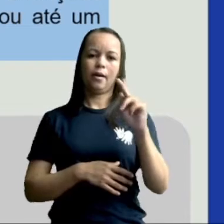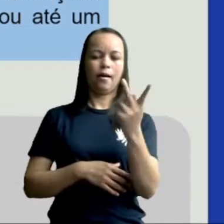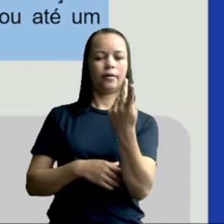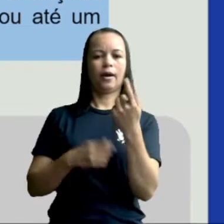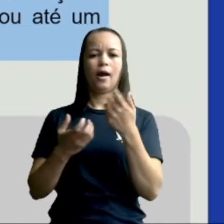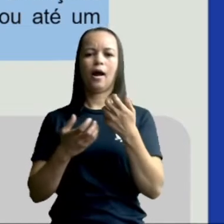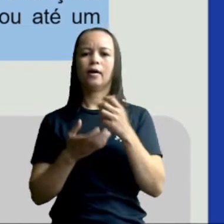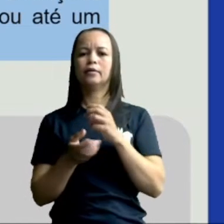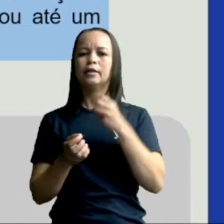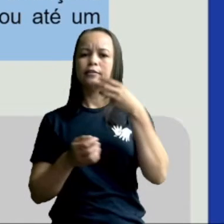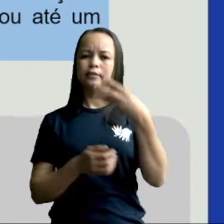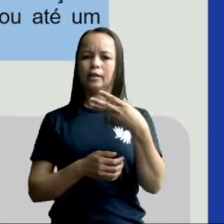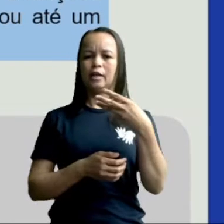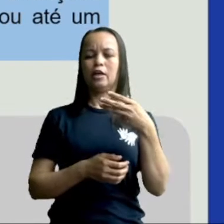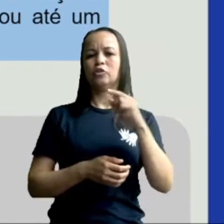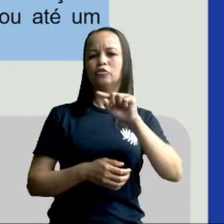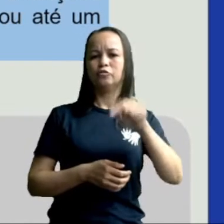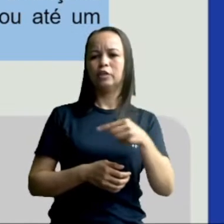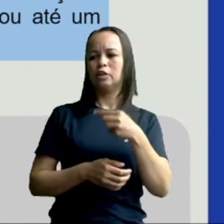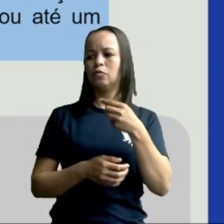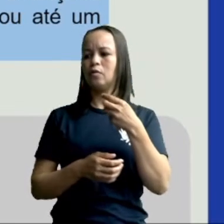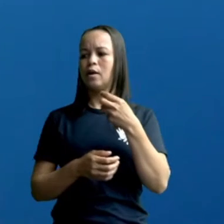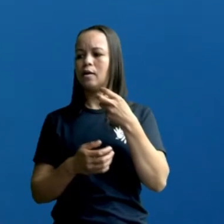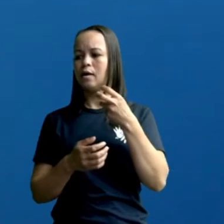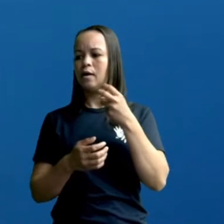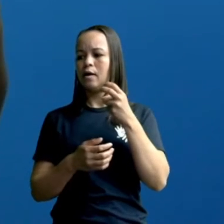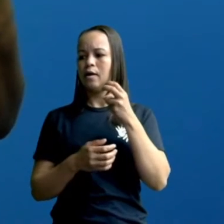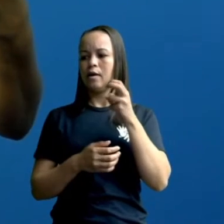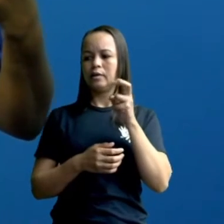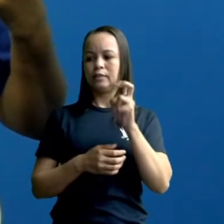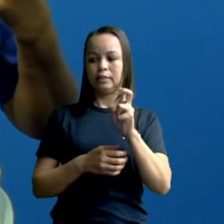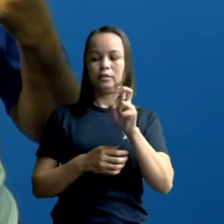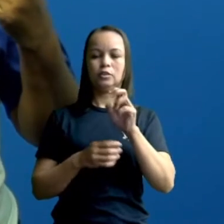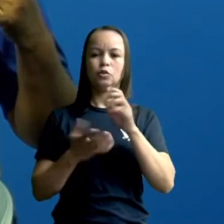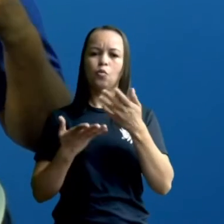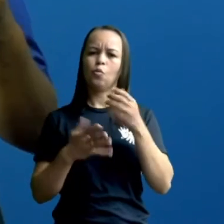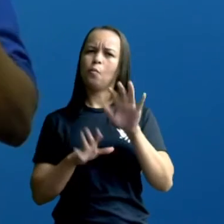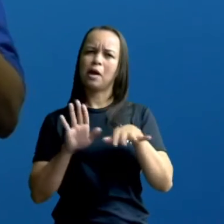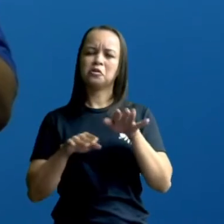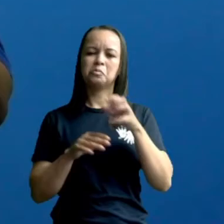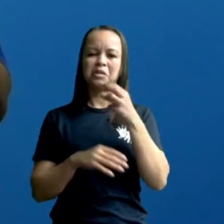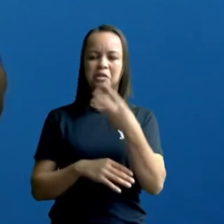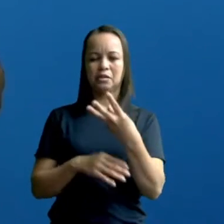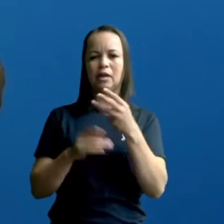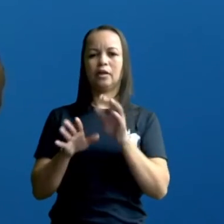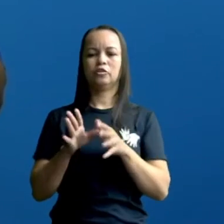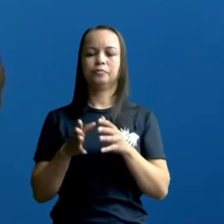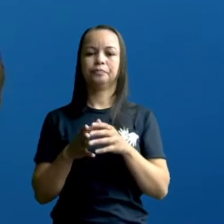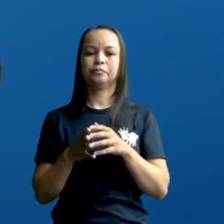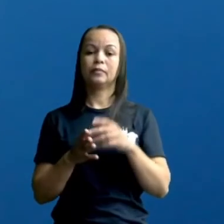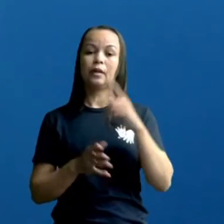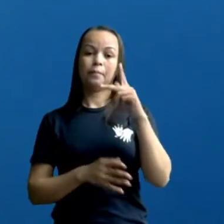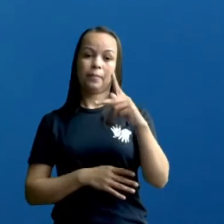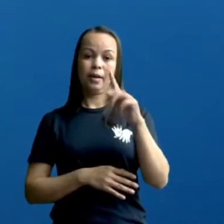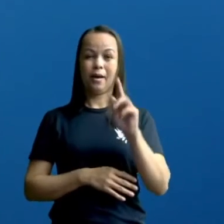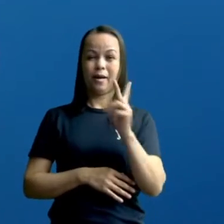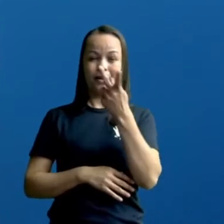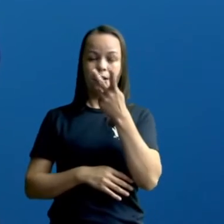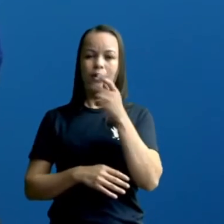3,5 e 3 ou até um pouco menos. Vejam só, pH é a acidez da fruta,